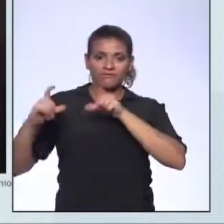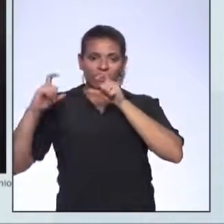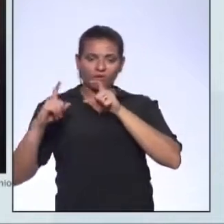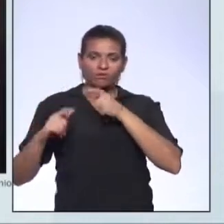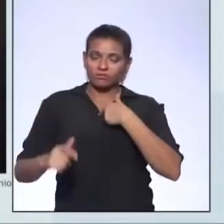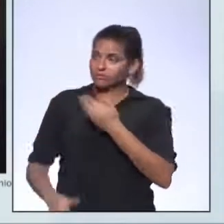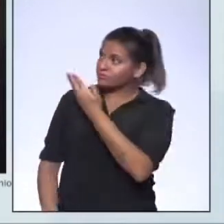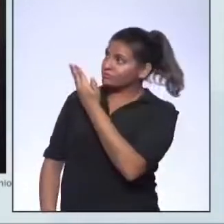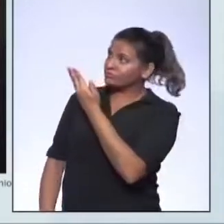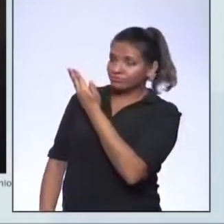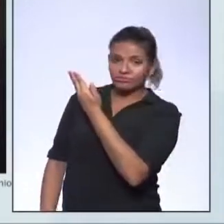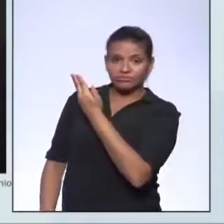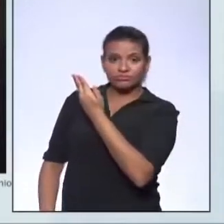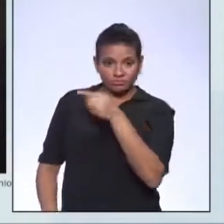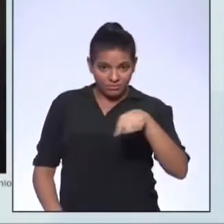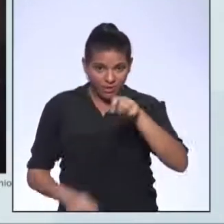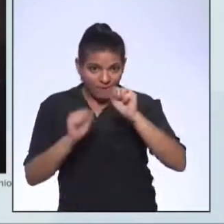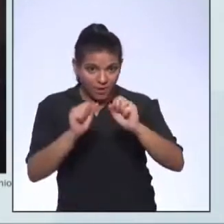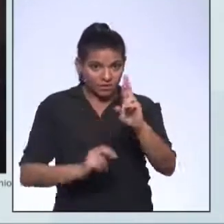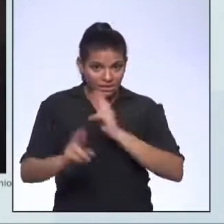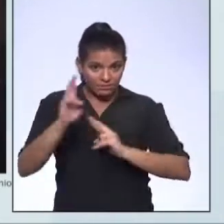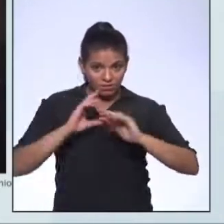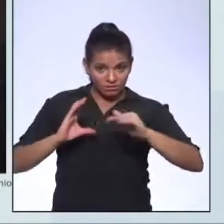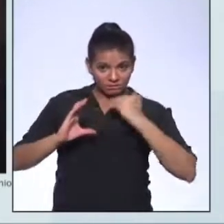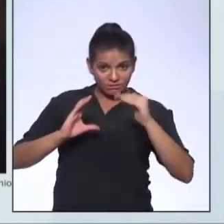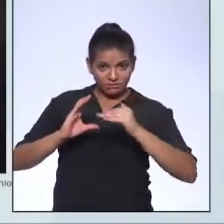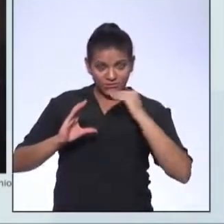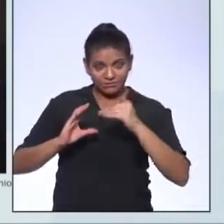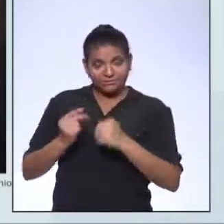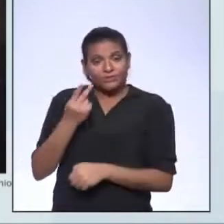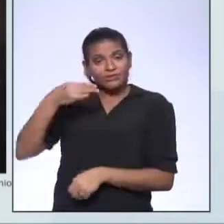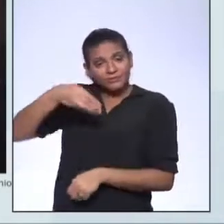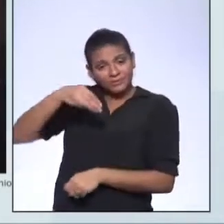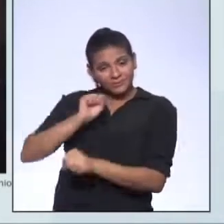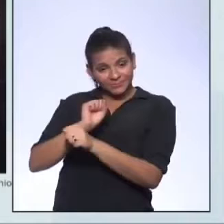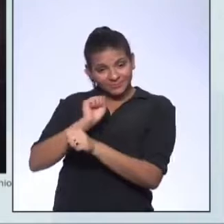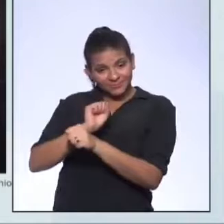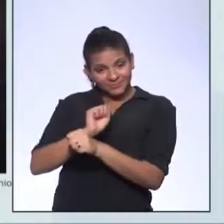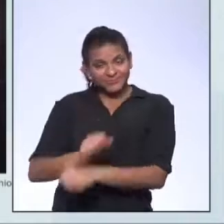bem? 2 minutos e aguardamos.